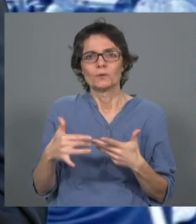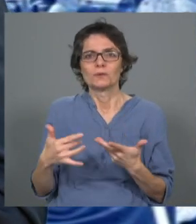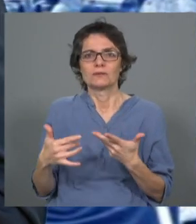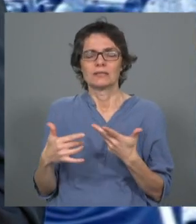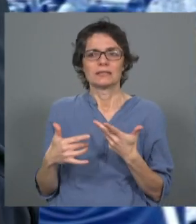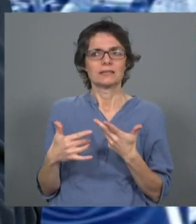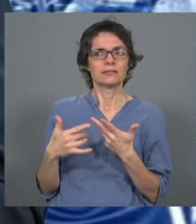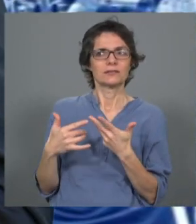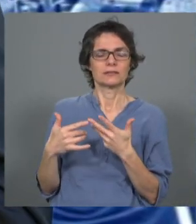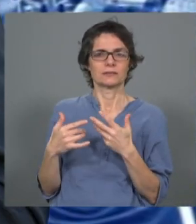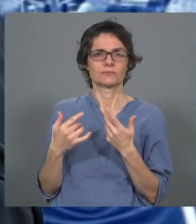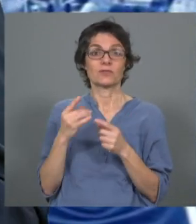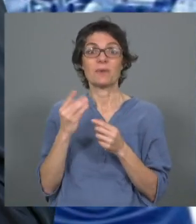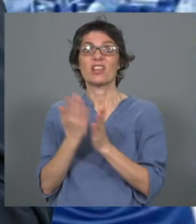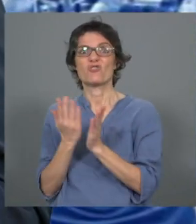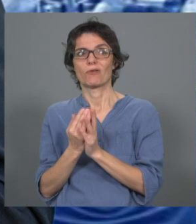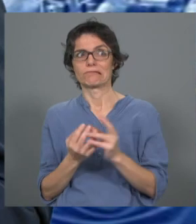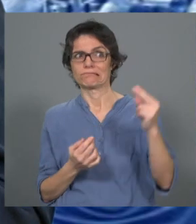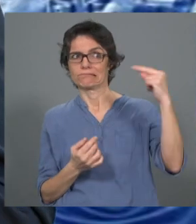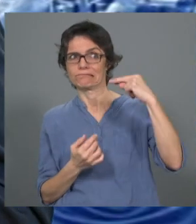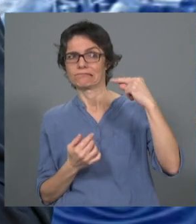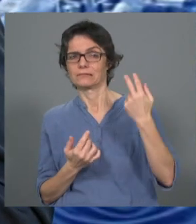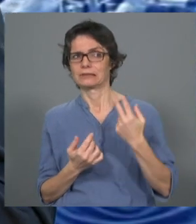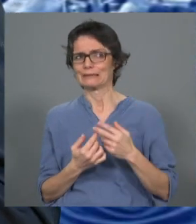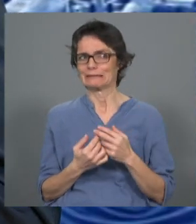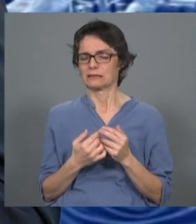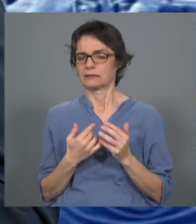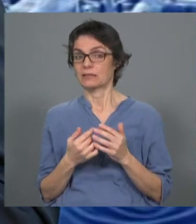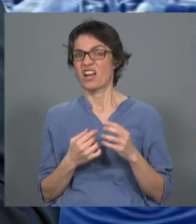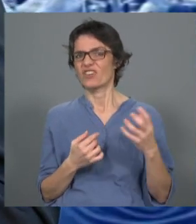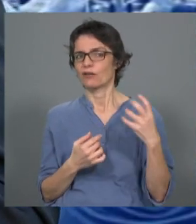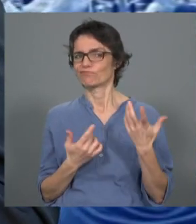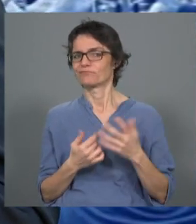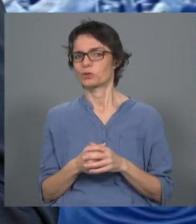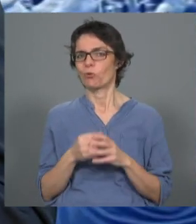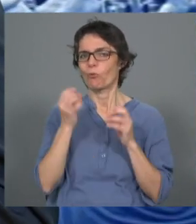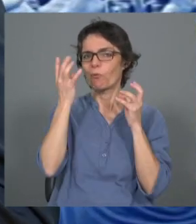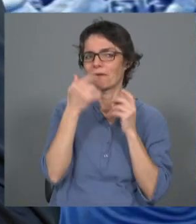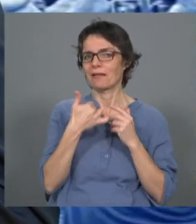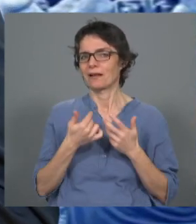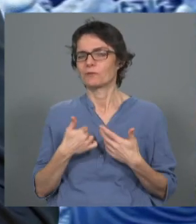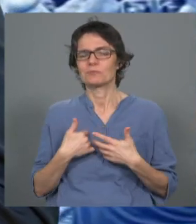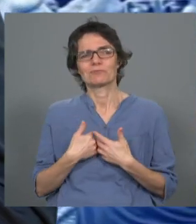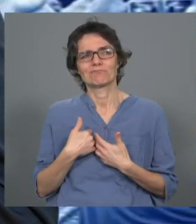de olharem para mim, mesmo na escola, e saberem que eu era acólito, e às vezes até gozarem com isso. Mas o gozarem